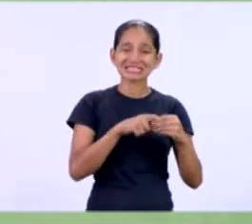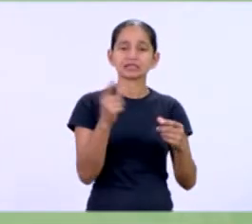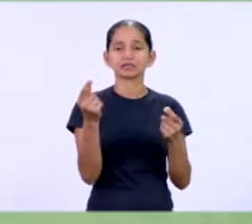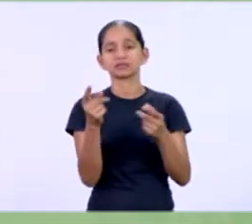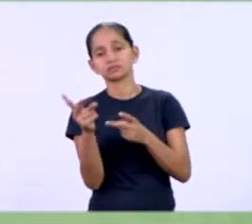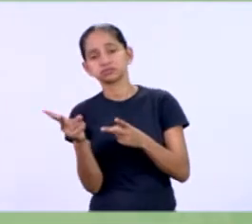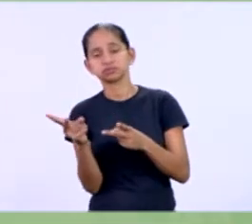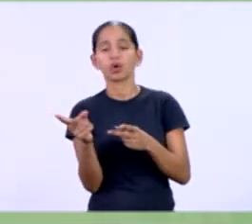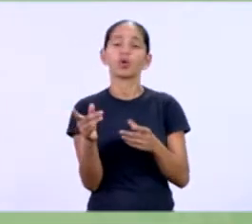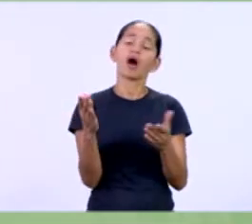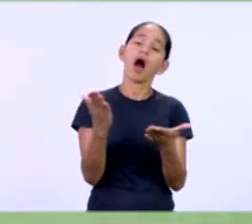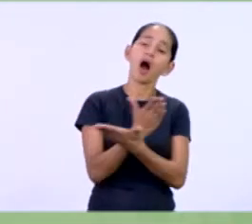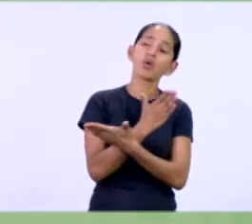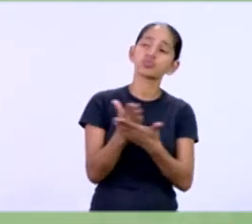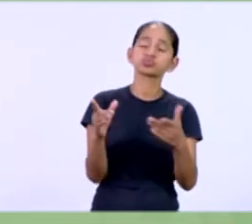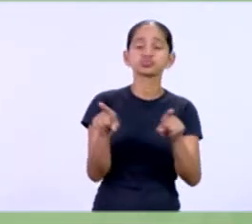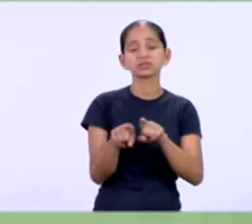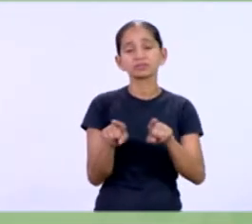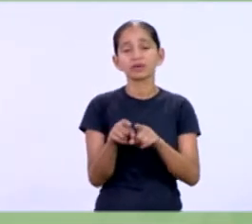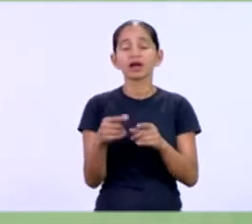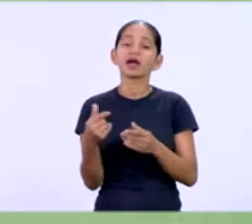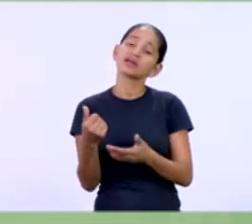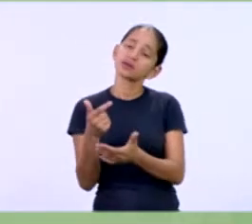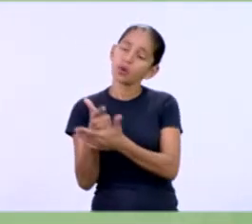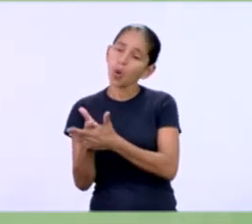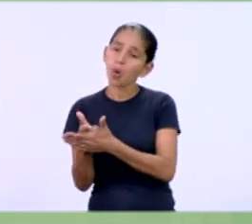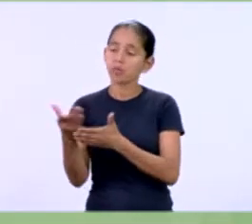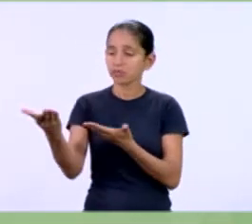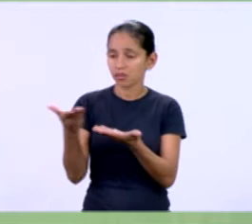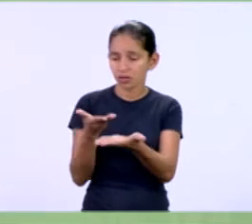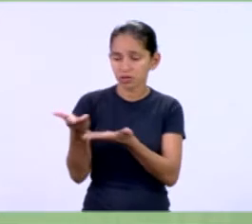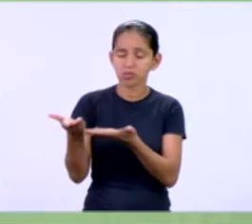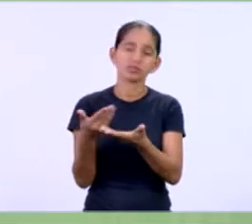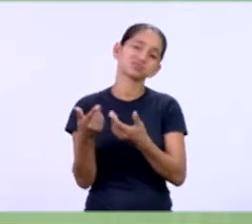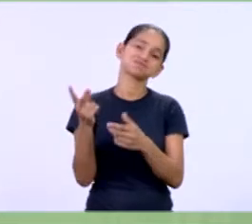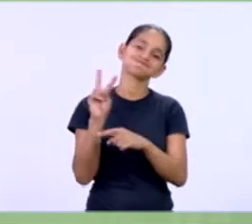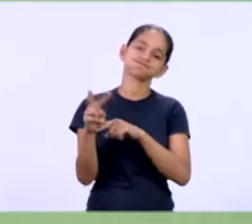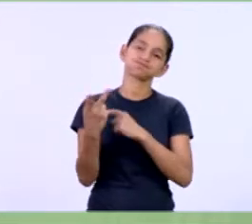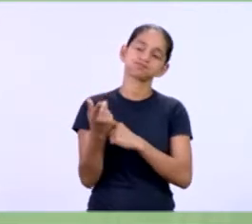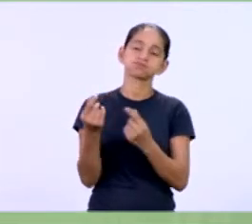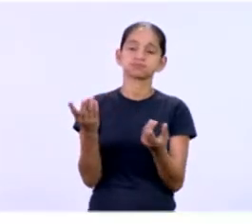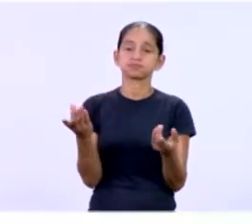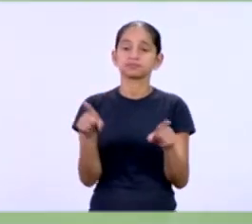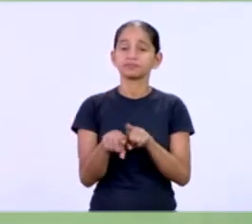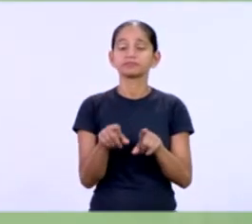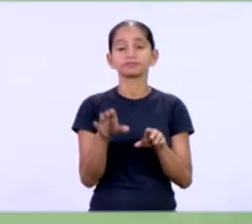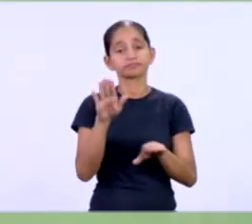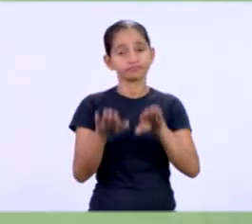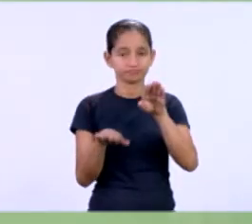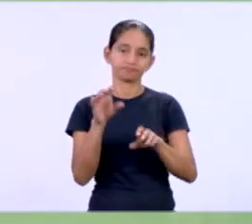os empréstimos de fornecedores, dentre outros. Vamos mais à frente.